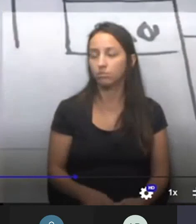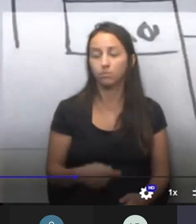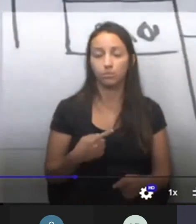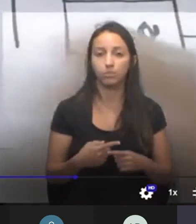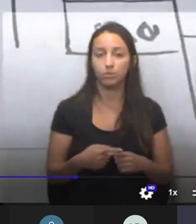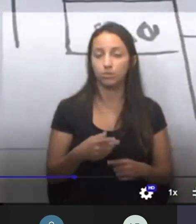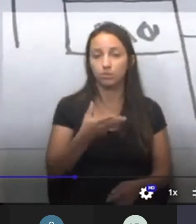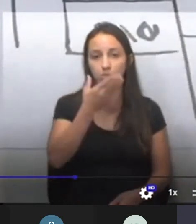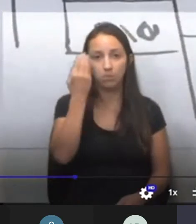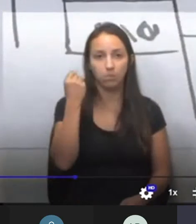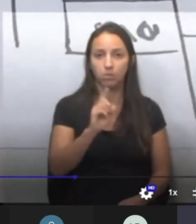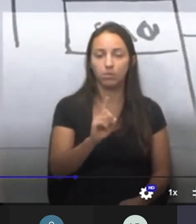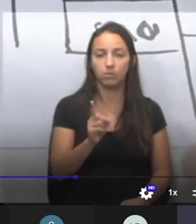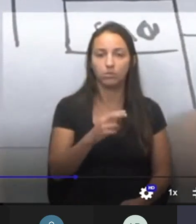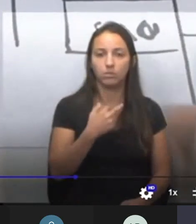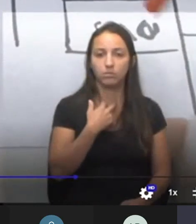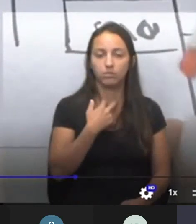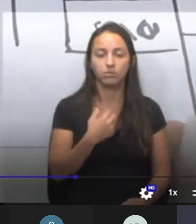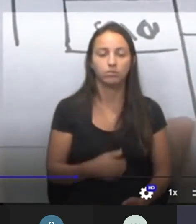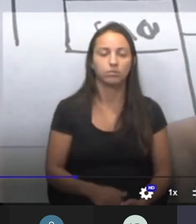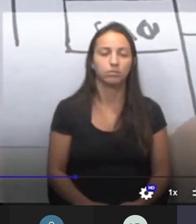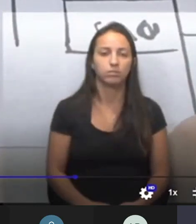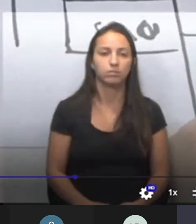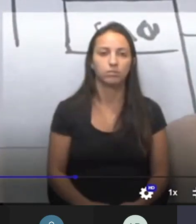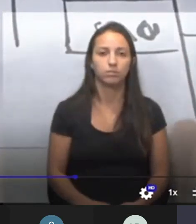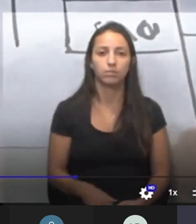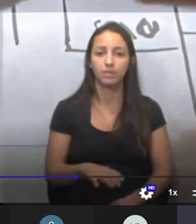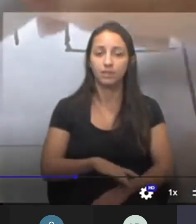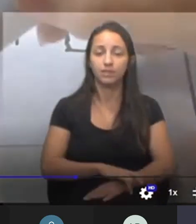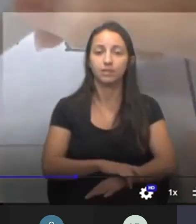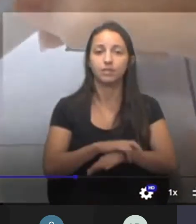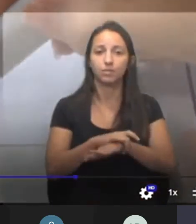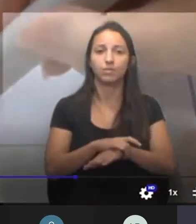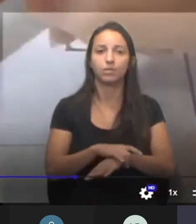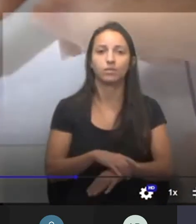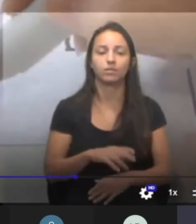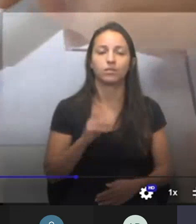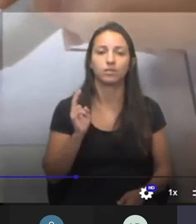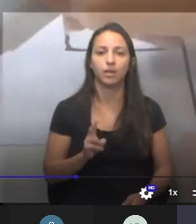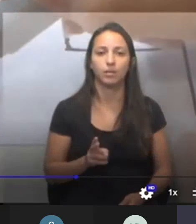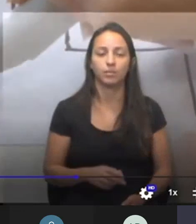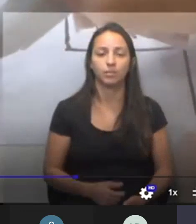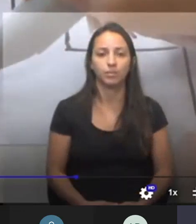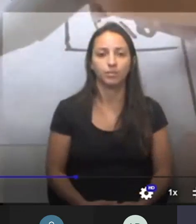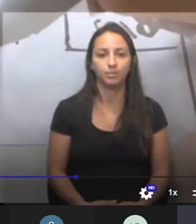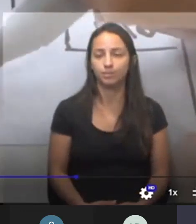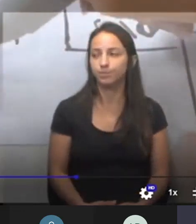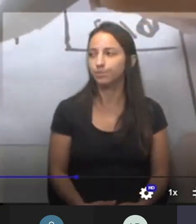porque isso você não pode esquecer, jamais. Segurança.